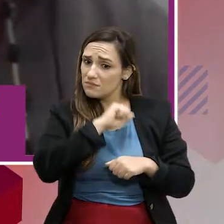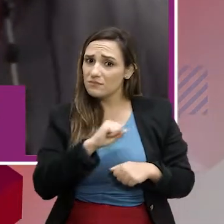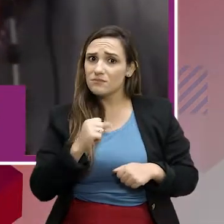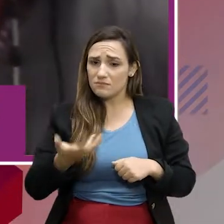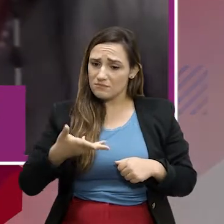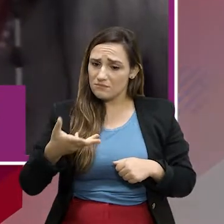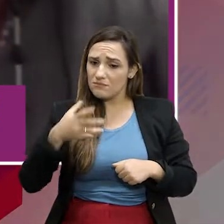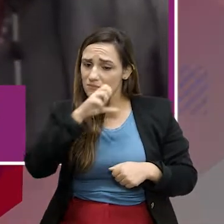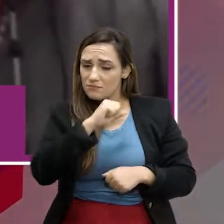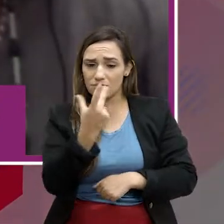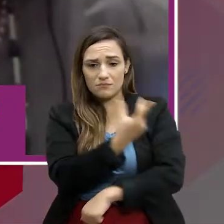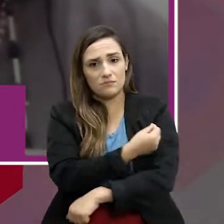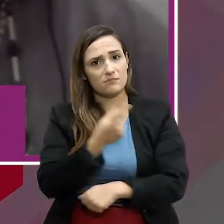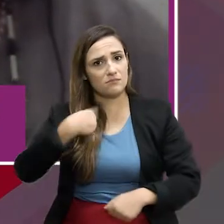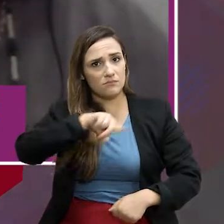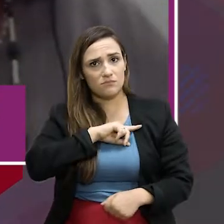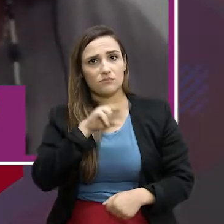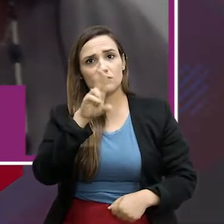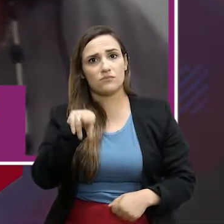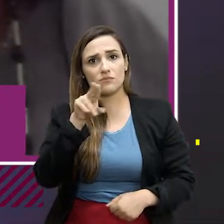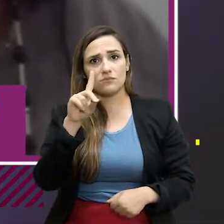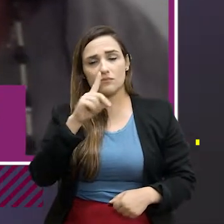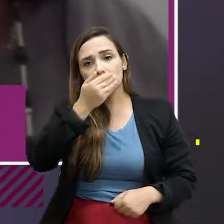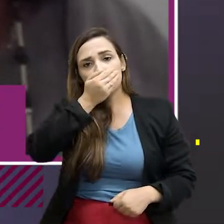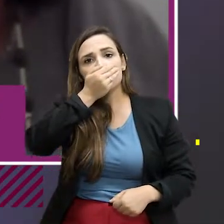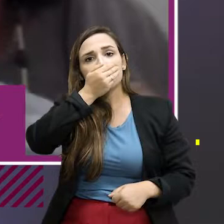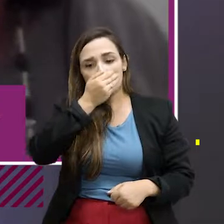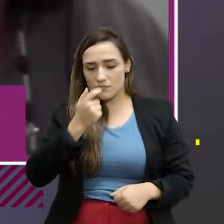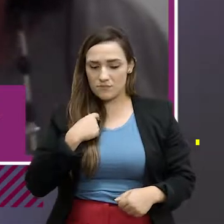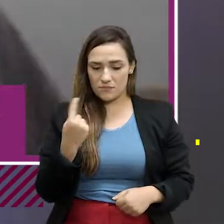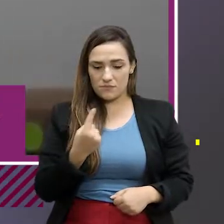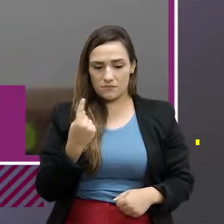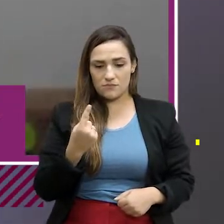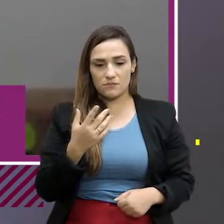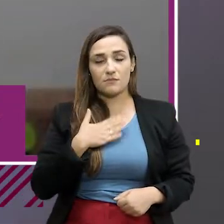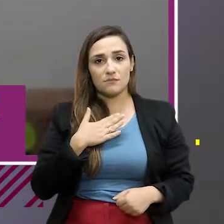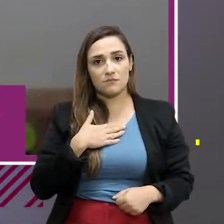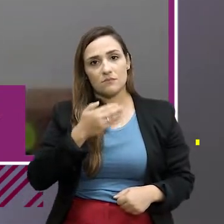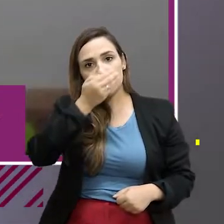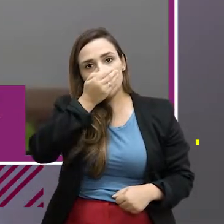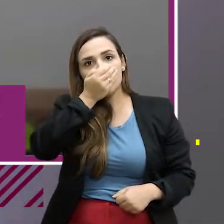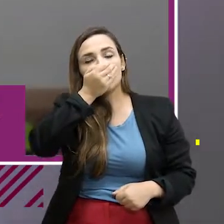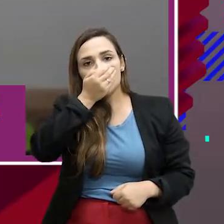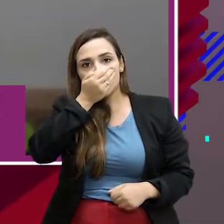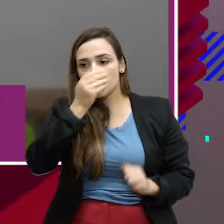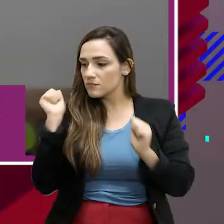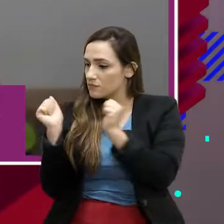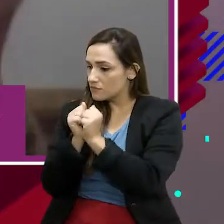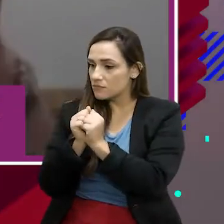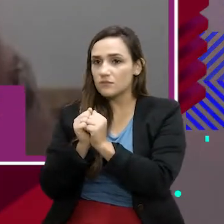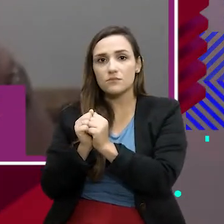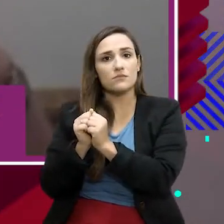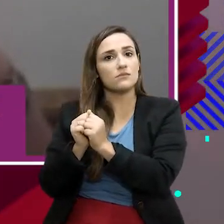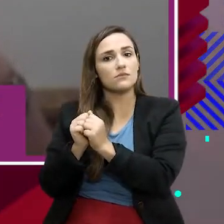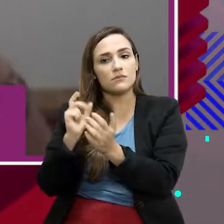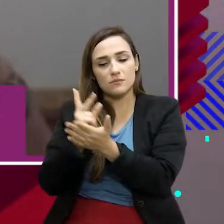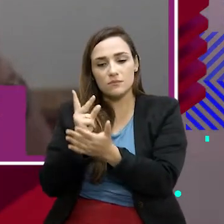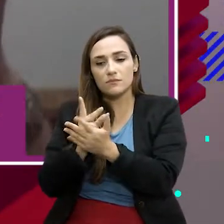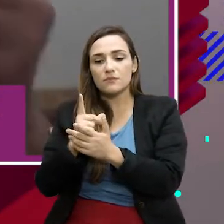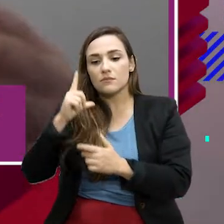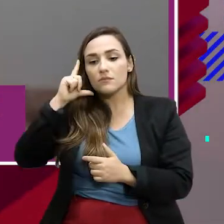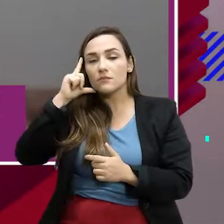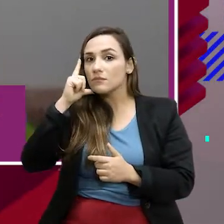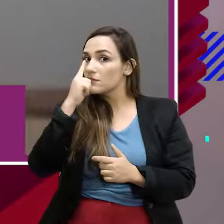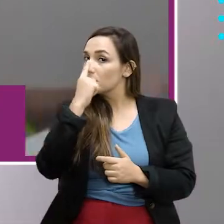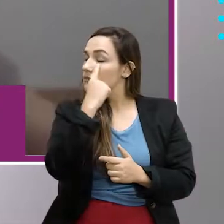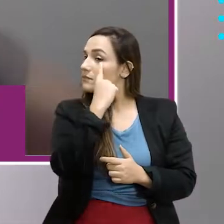vai vacinar todo mundo, a gente vai continuar usando máscara, nós não estamos usando máscara, nós estamos sozinhas numa sala, mas isso aqui é minha máscara,